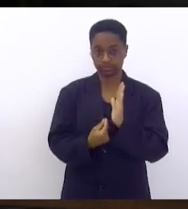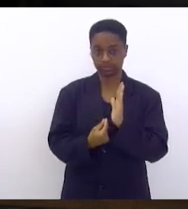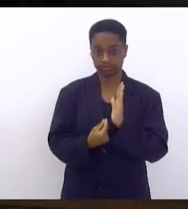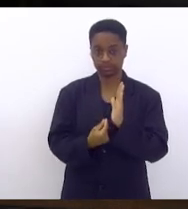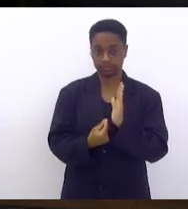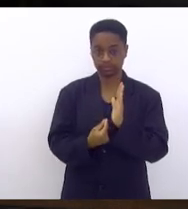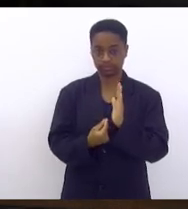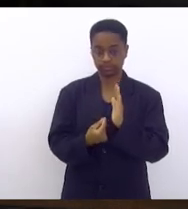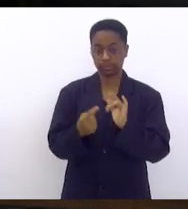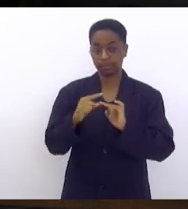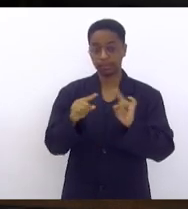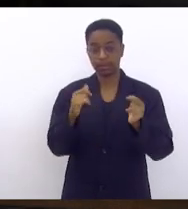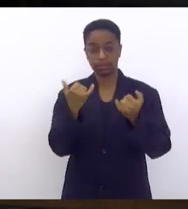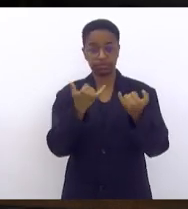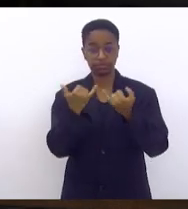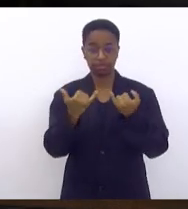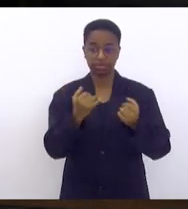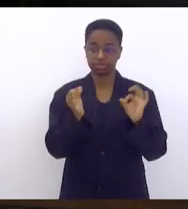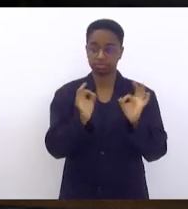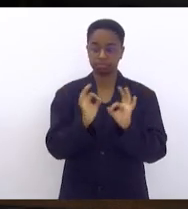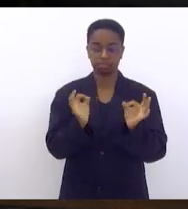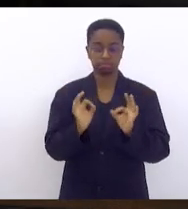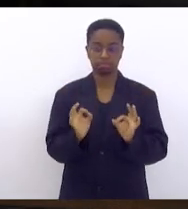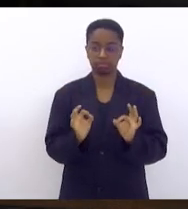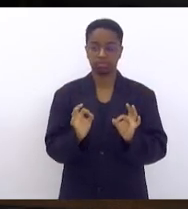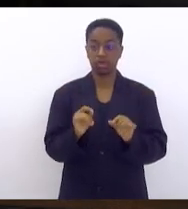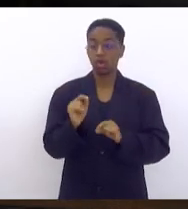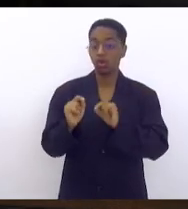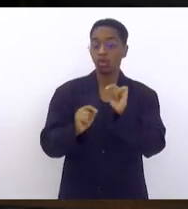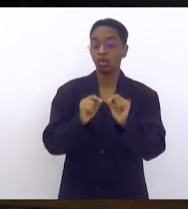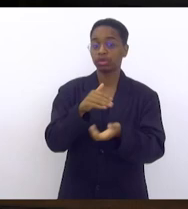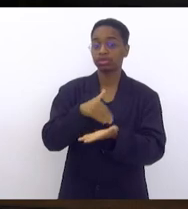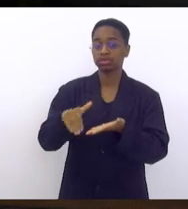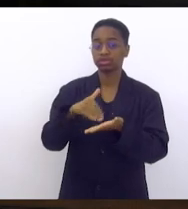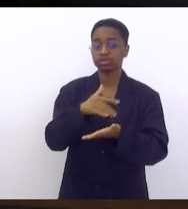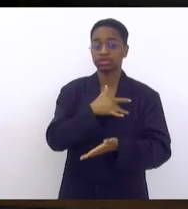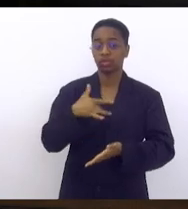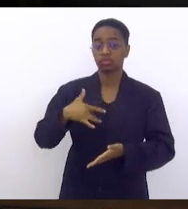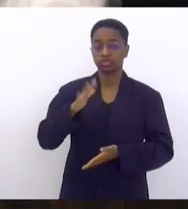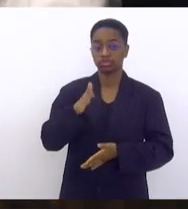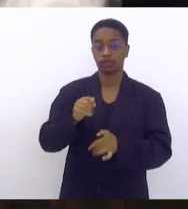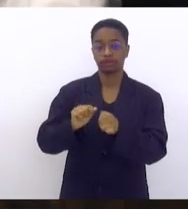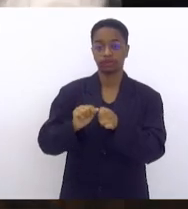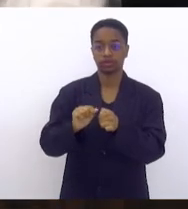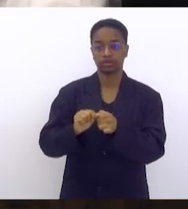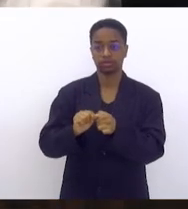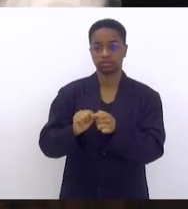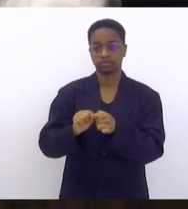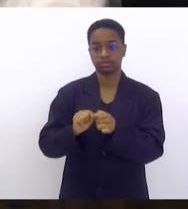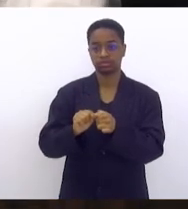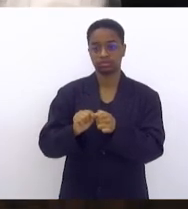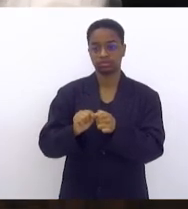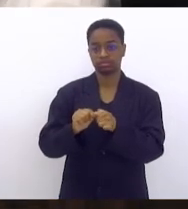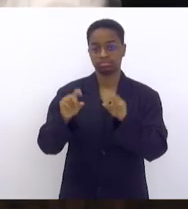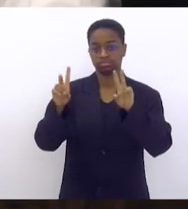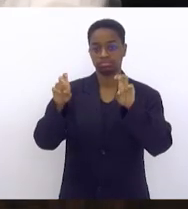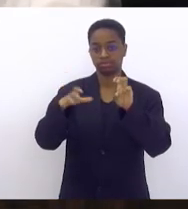Eu não tenho a informação ainda o que a Secretaria de Saúde fez em relação a esse